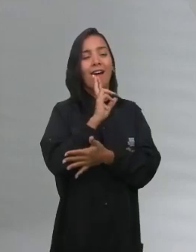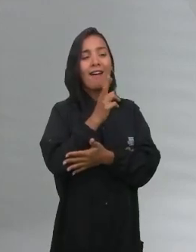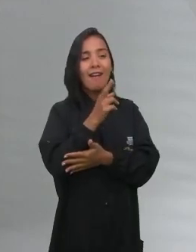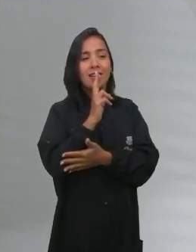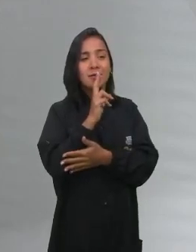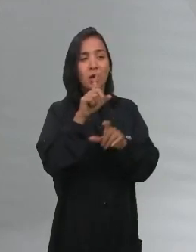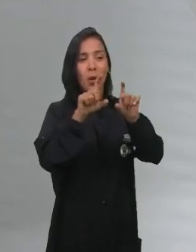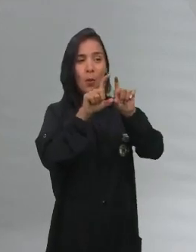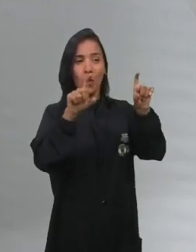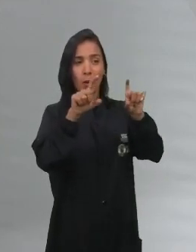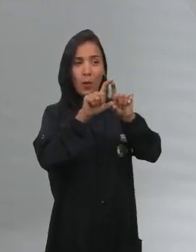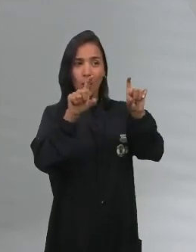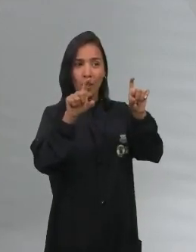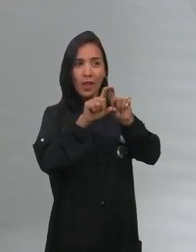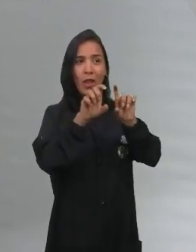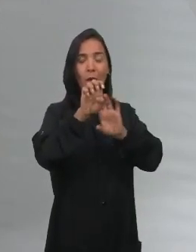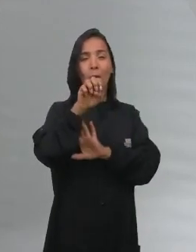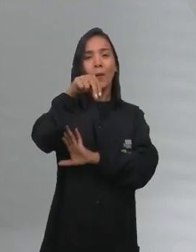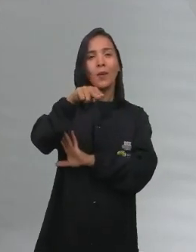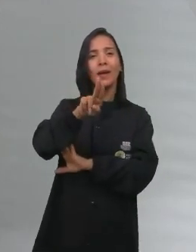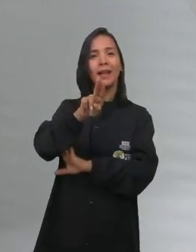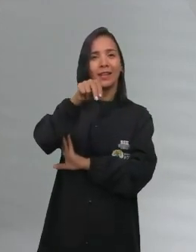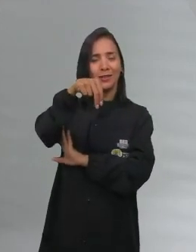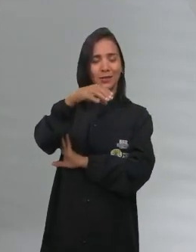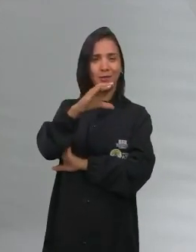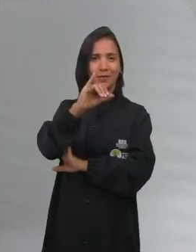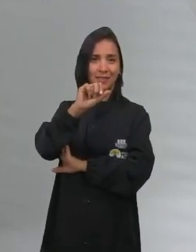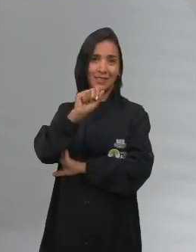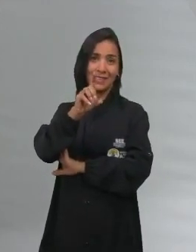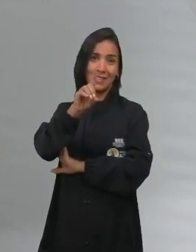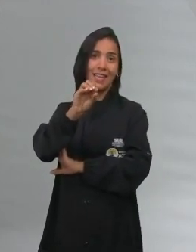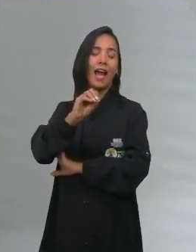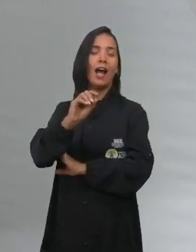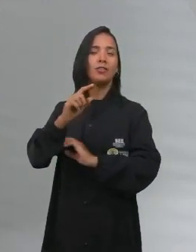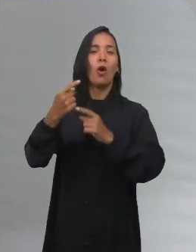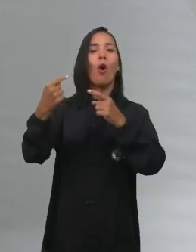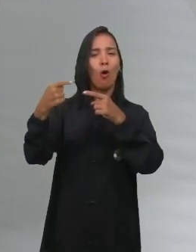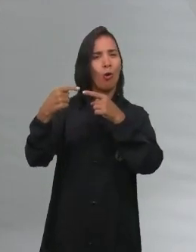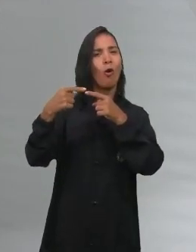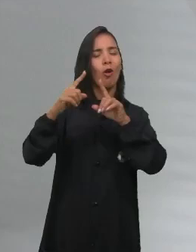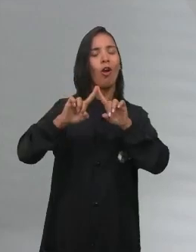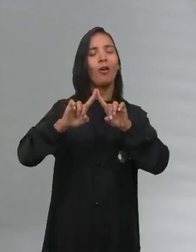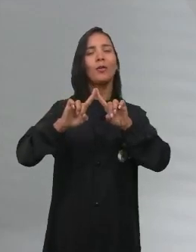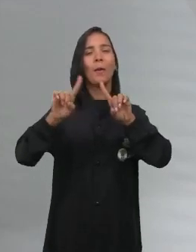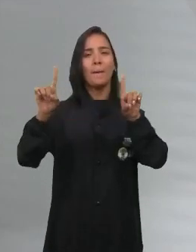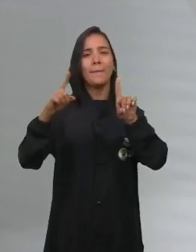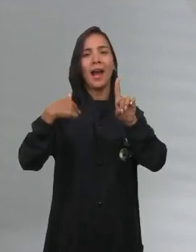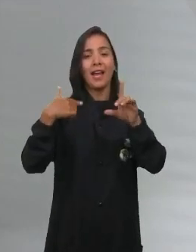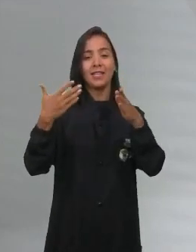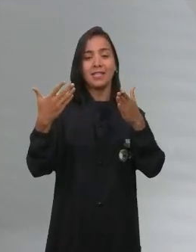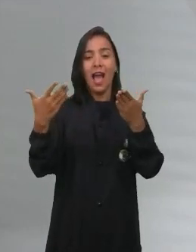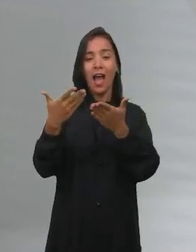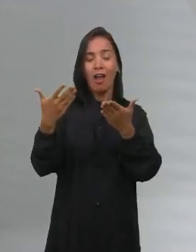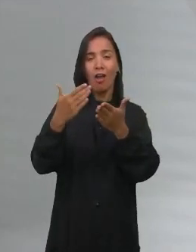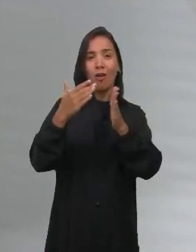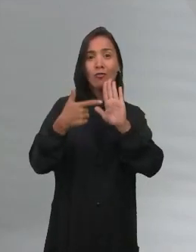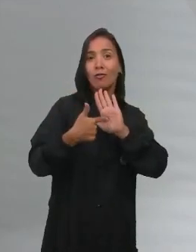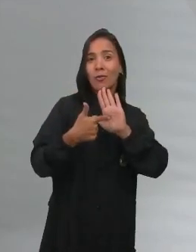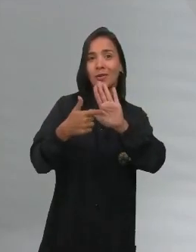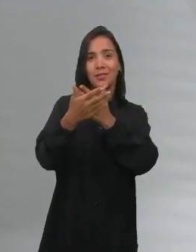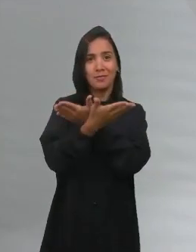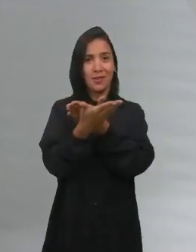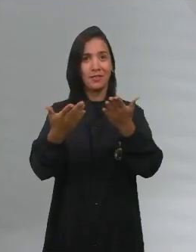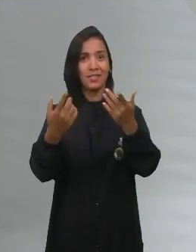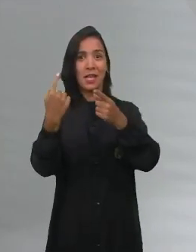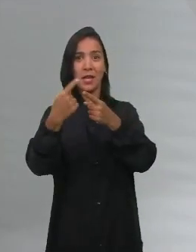enunciado. Mas eu resolvi trazer o texto primeiro para vocês, para mostrar que, logo no título,